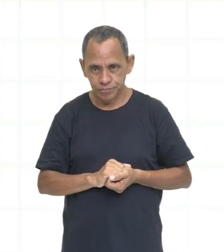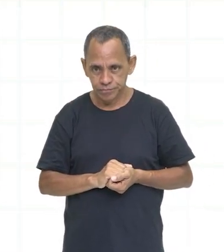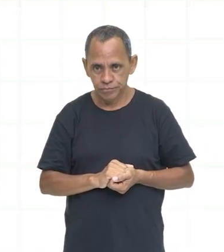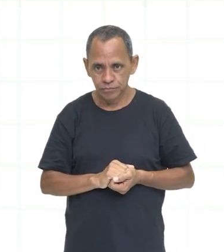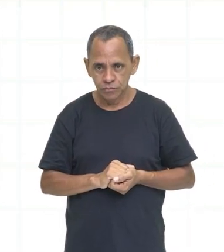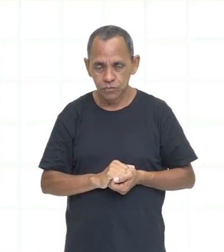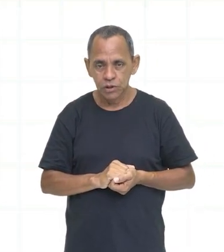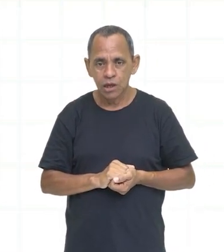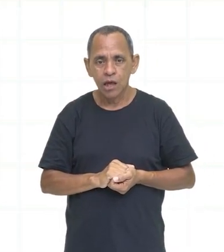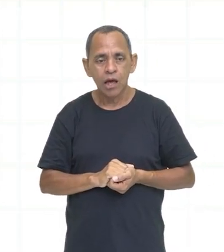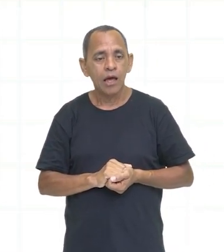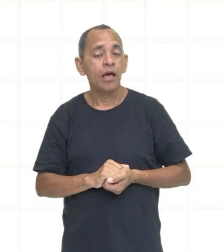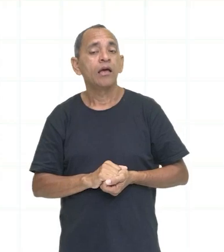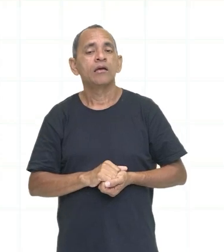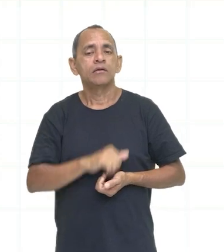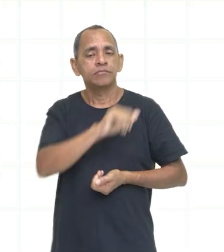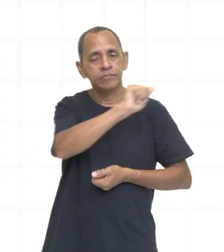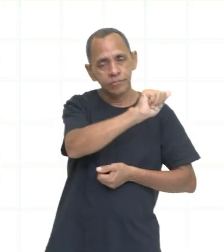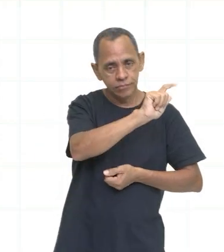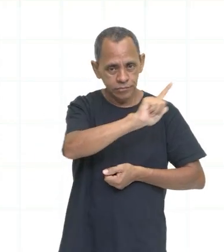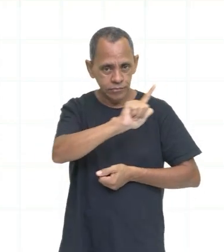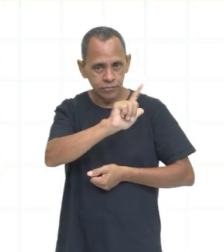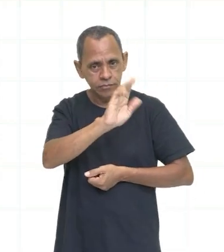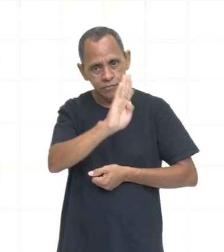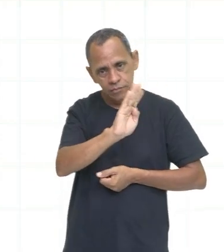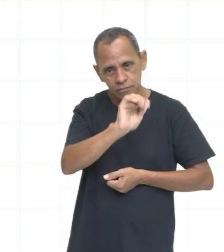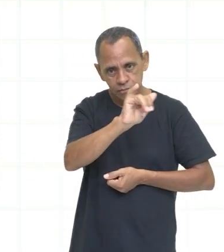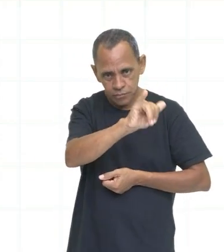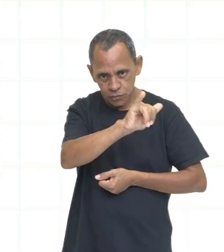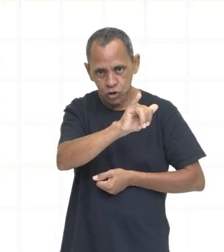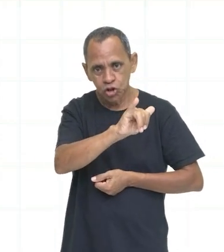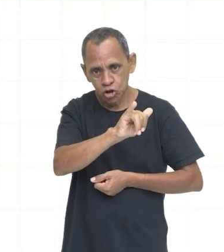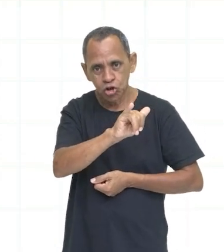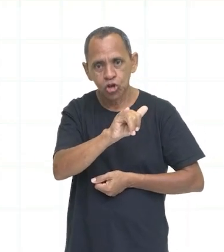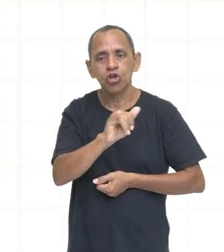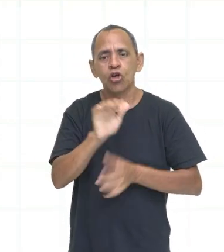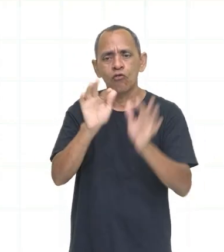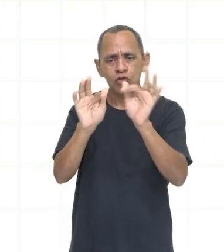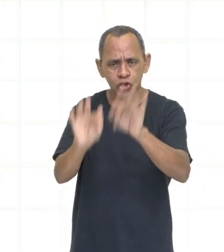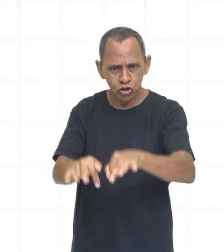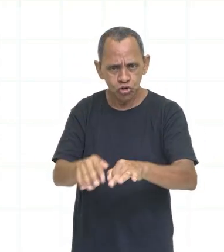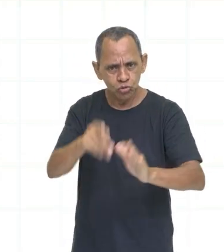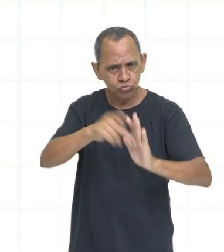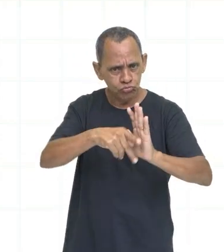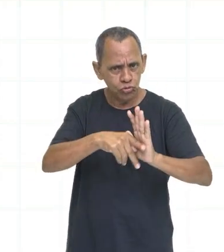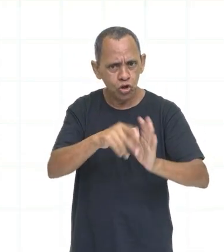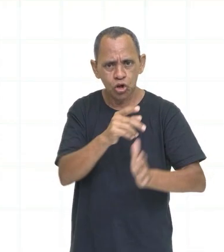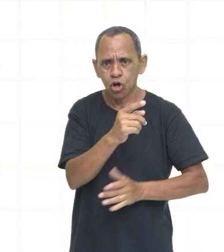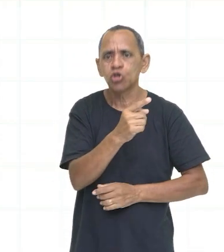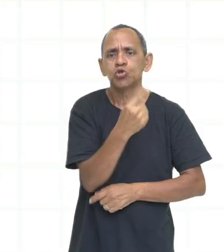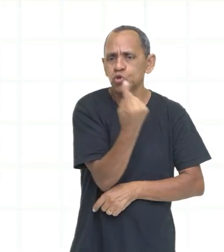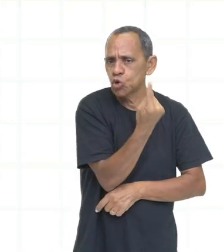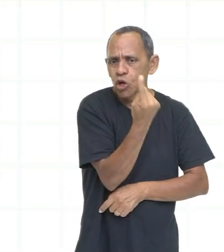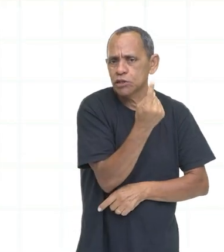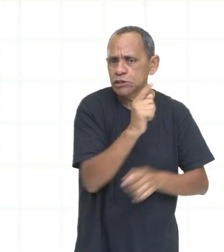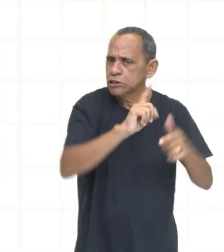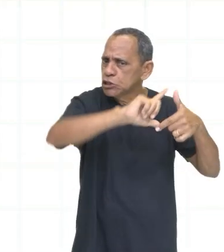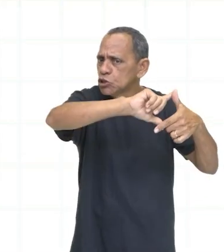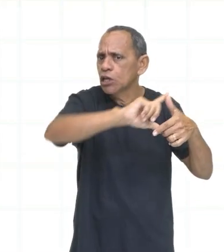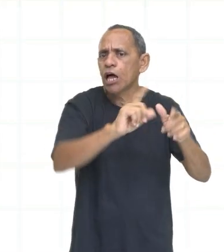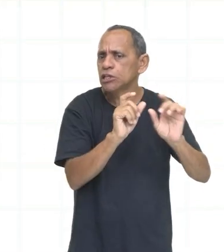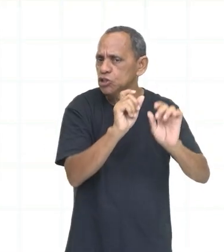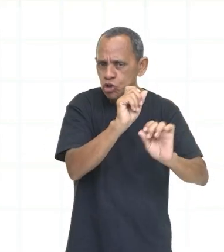project by herself. Ela completou o projeto sozinha. All by myself, completamente